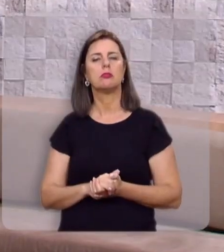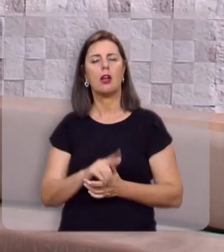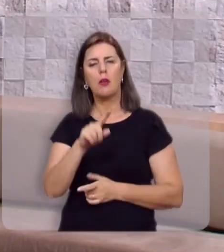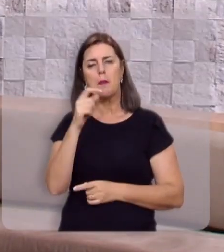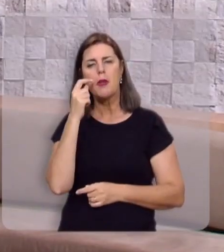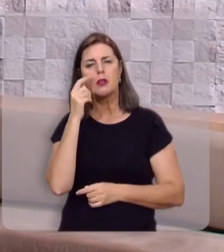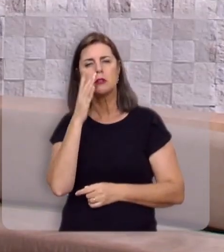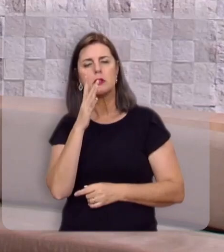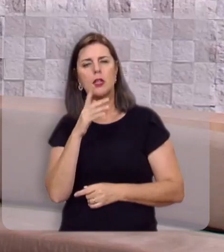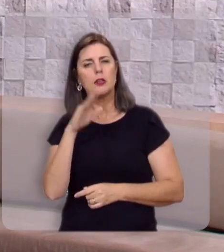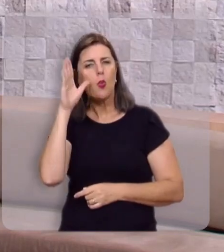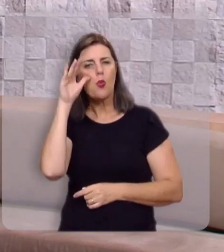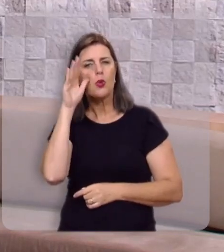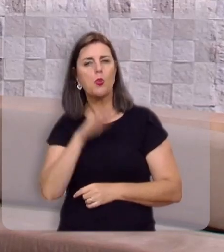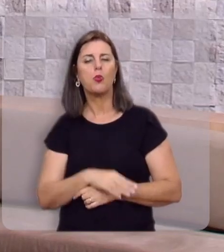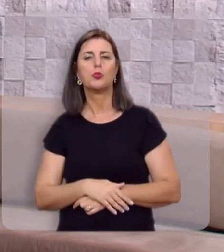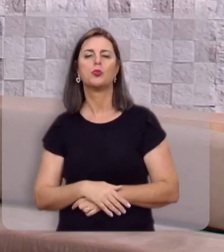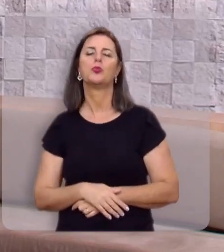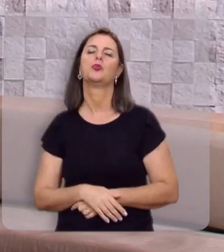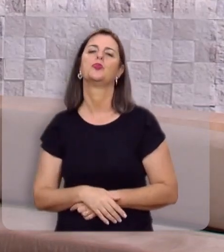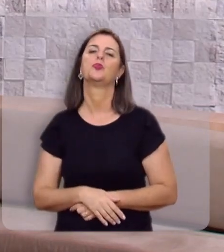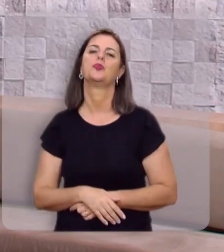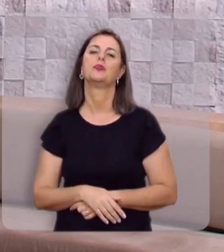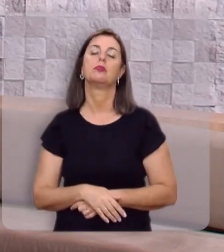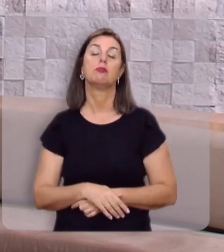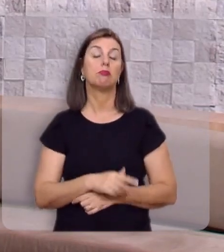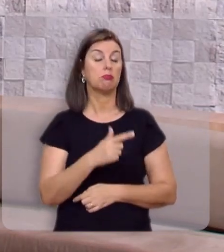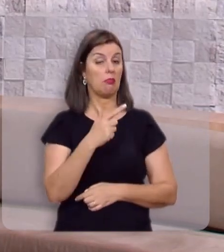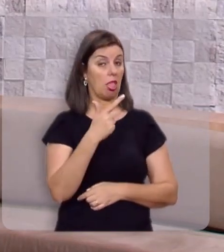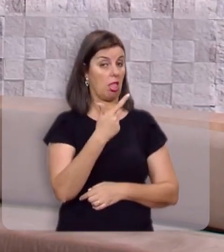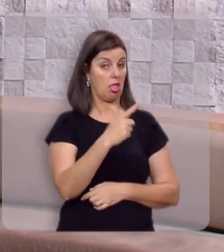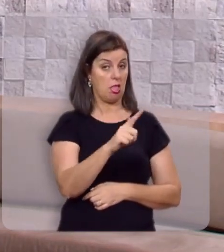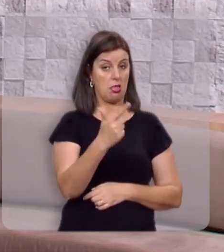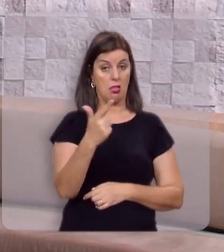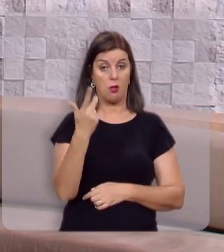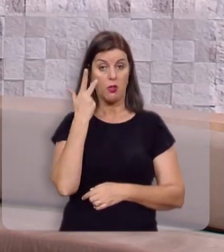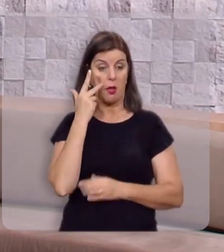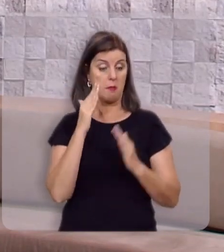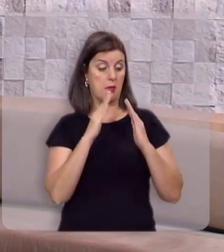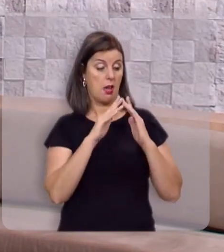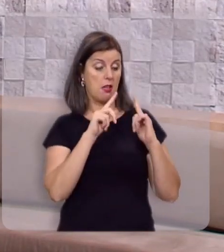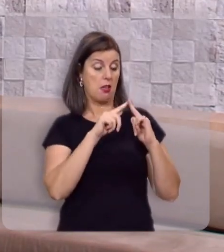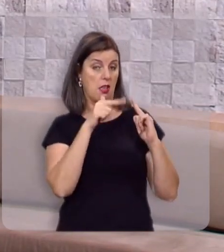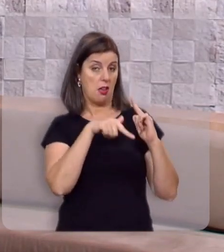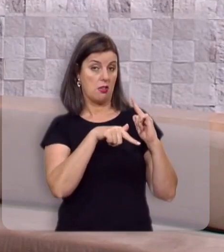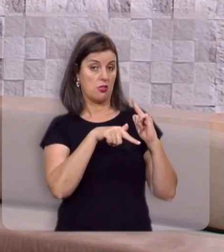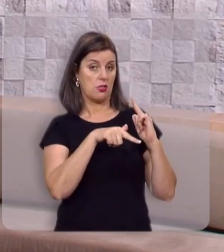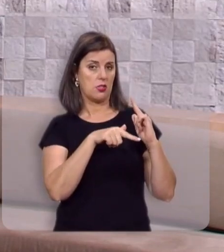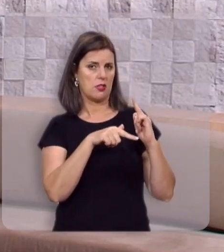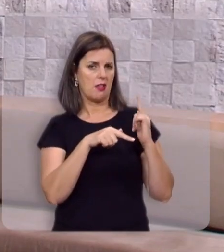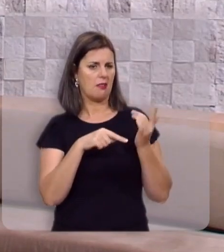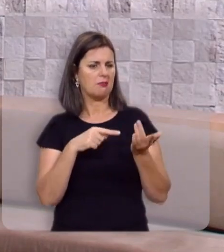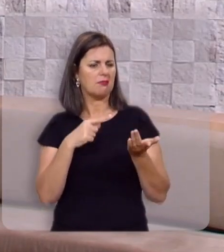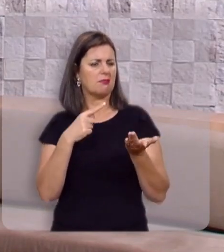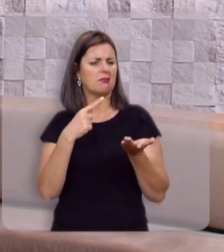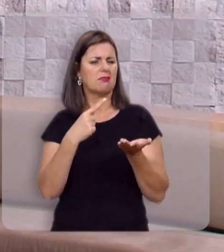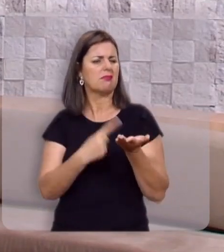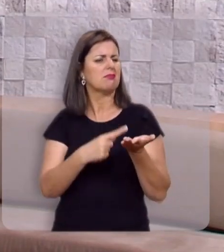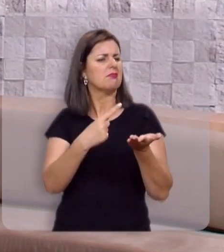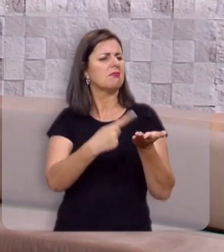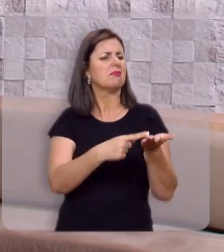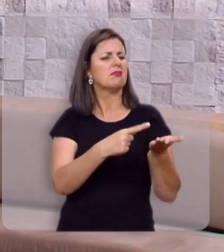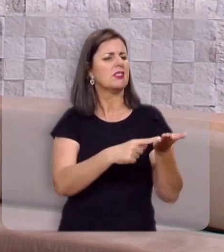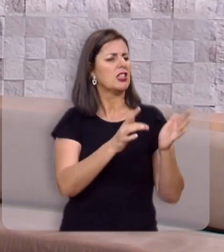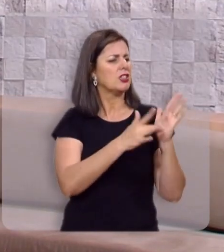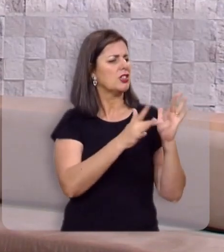Mas chama a sua atenção para um fato curioso. Não há para a igreja de Laodiceia nenhuma denúncia de